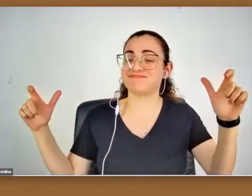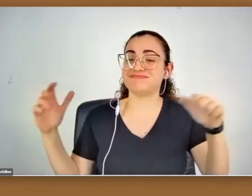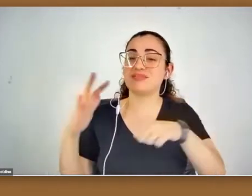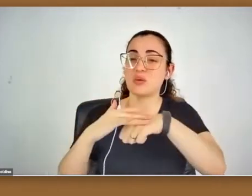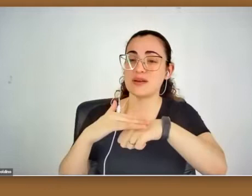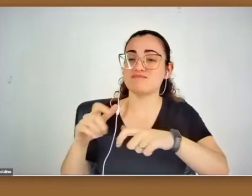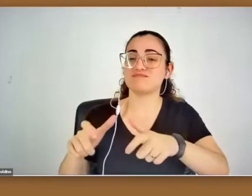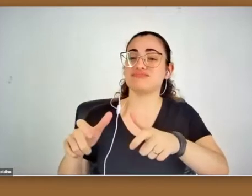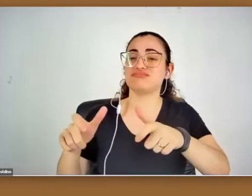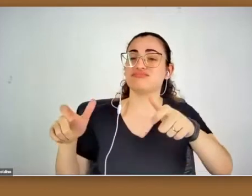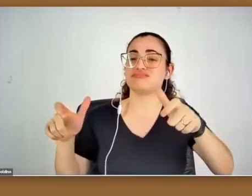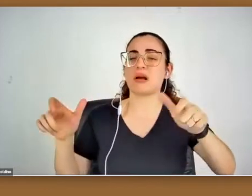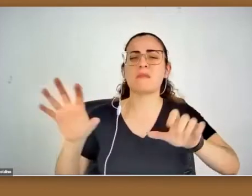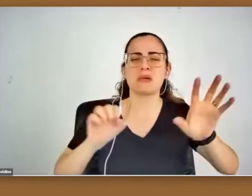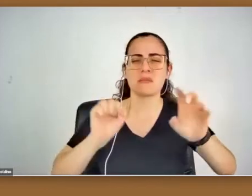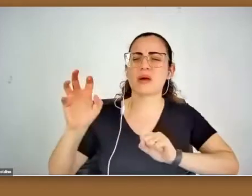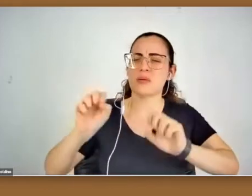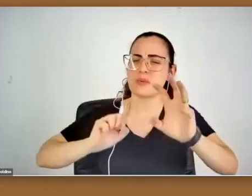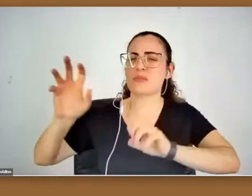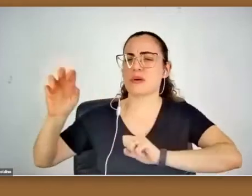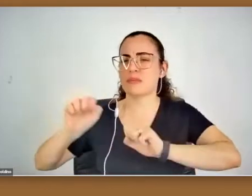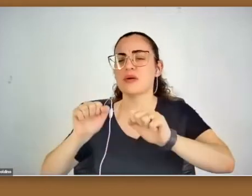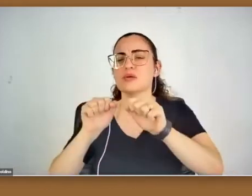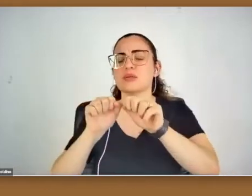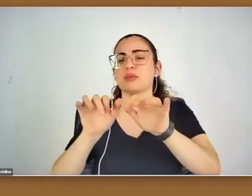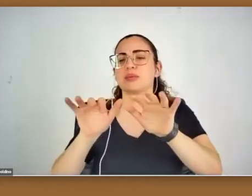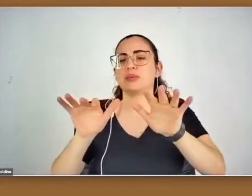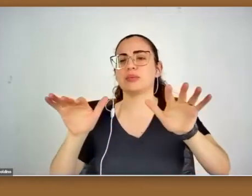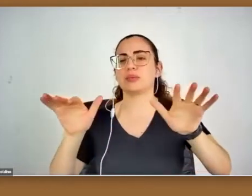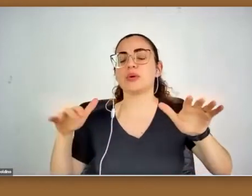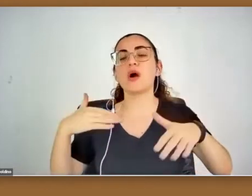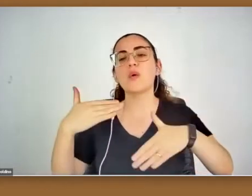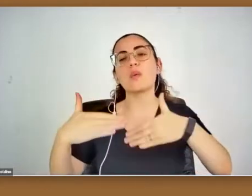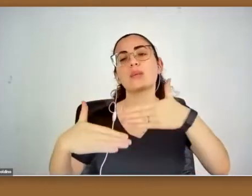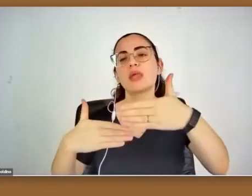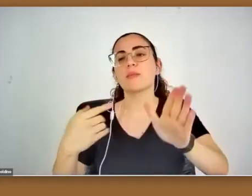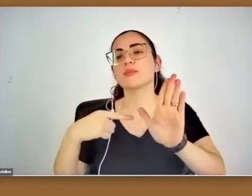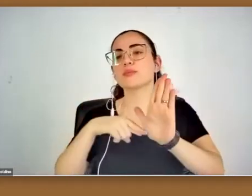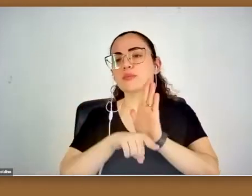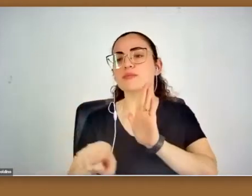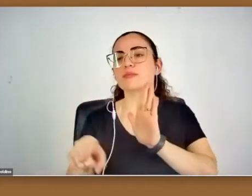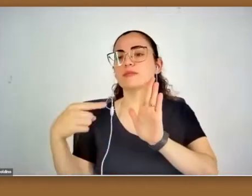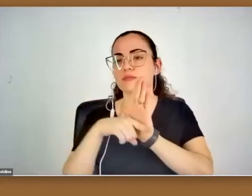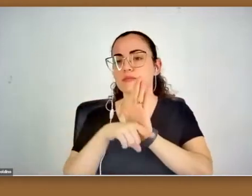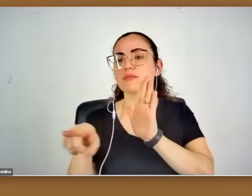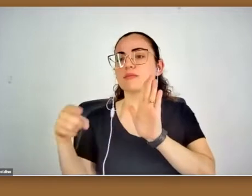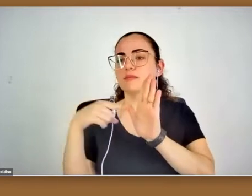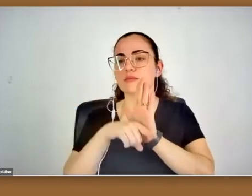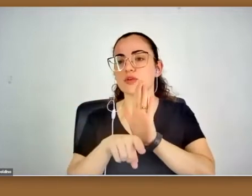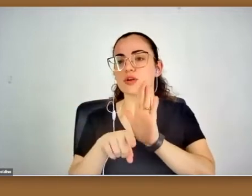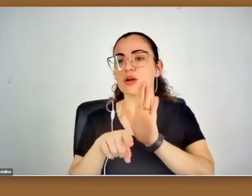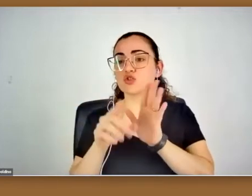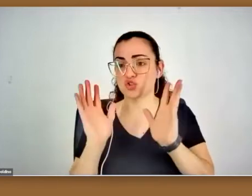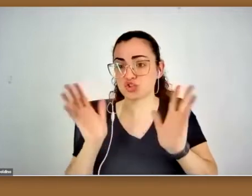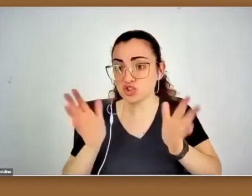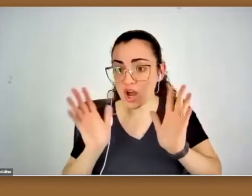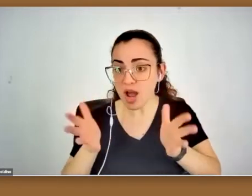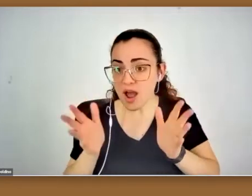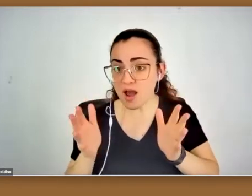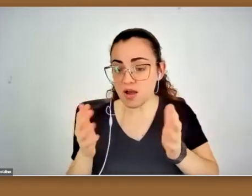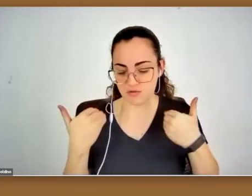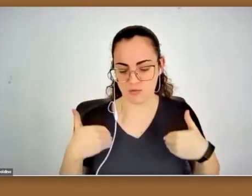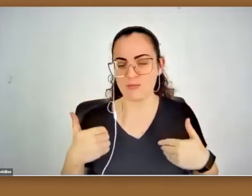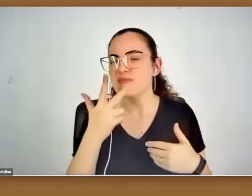vai infectando várias pessoas ao longo do tempo, elas vão se tornando imunes, a doença ela tende a diminuir por si mesma, né? Por